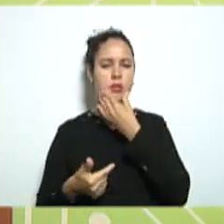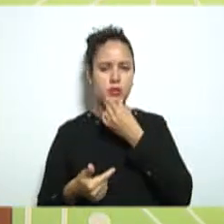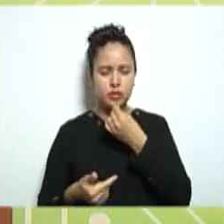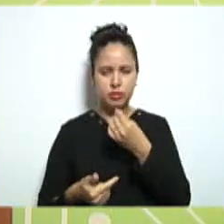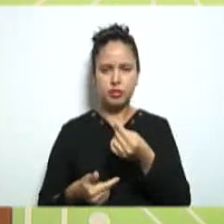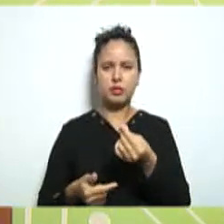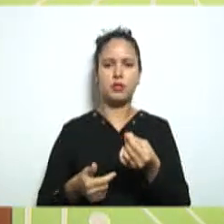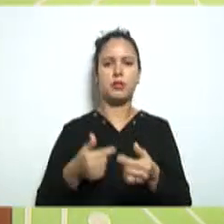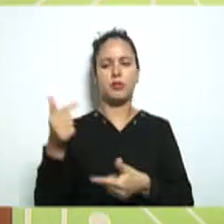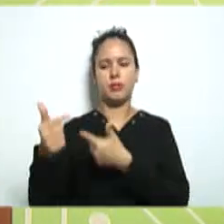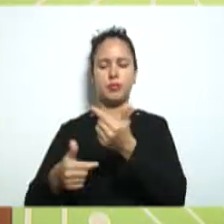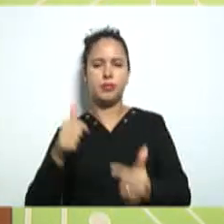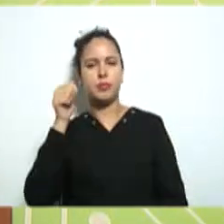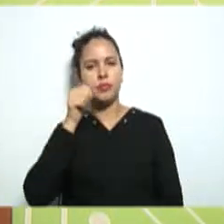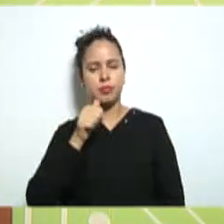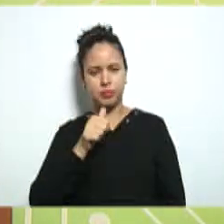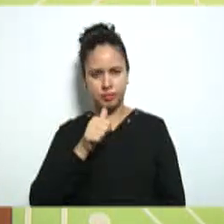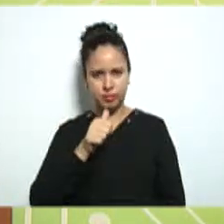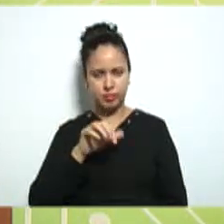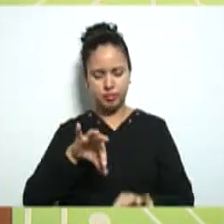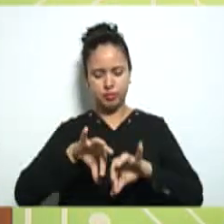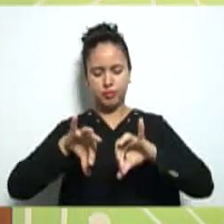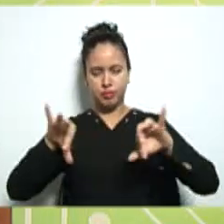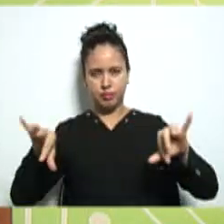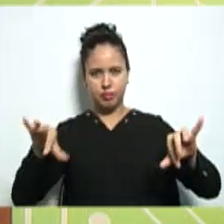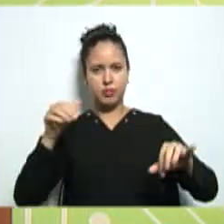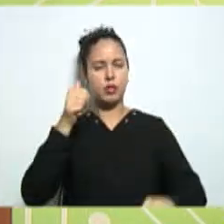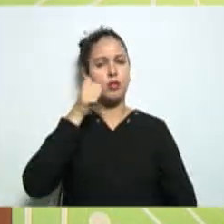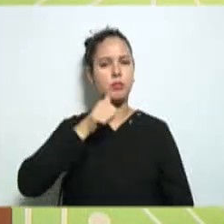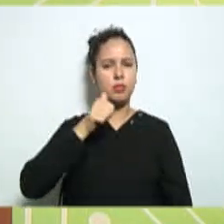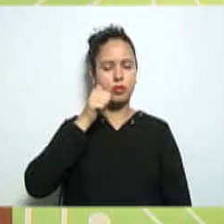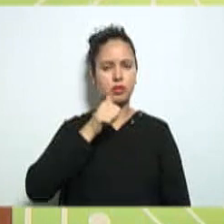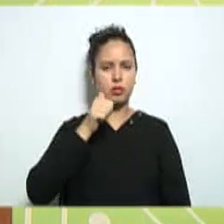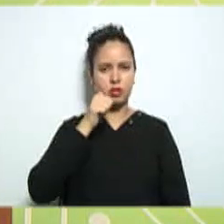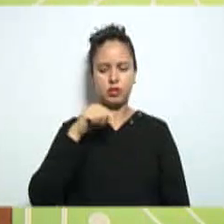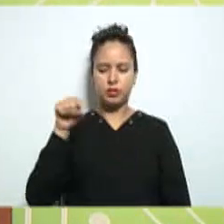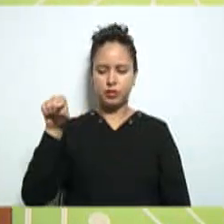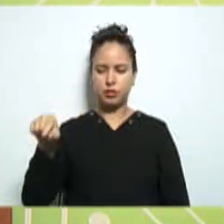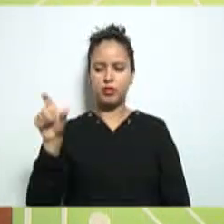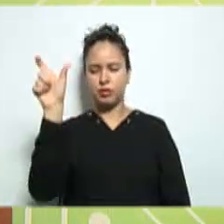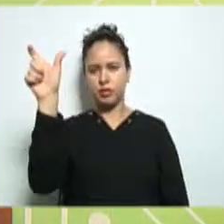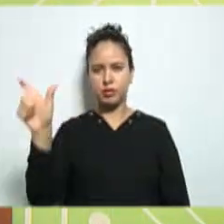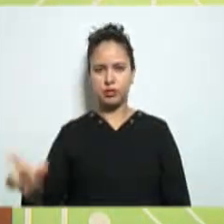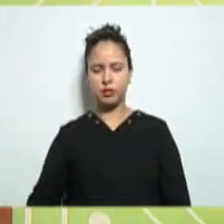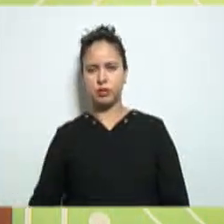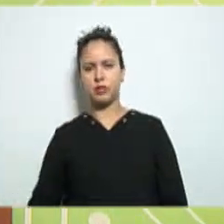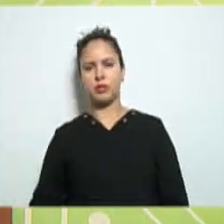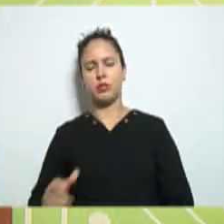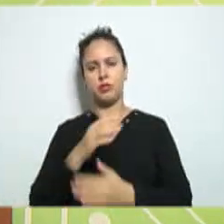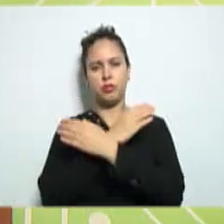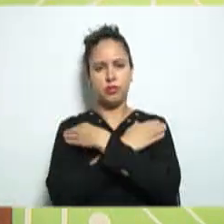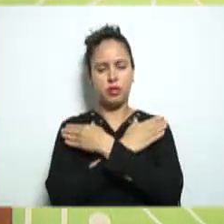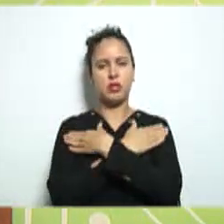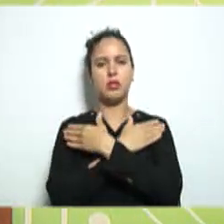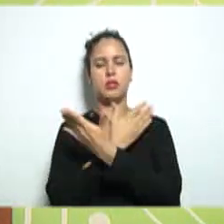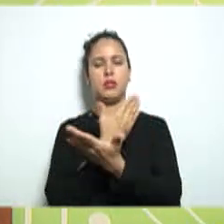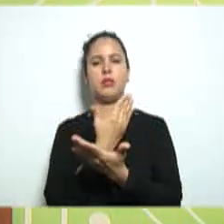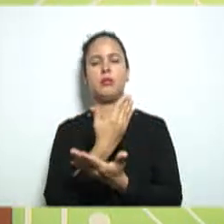de mulher. E que a mulher, né, dada a sua constituição física, ao seu